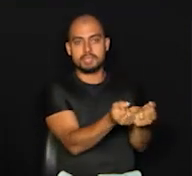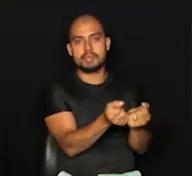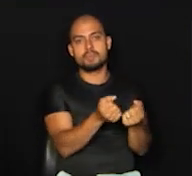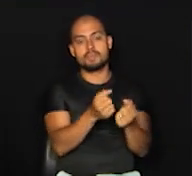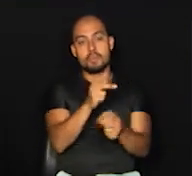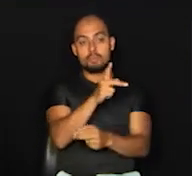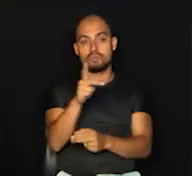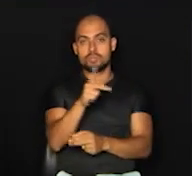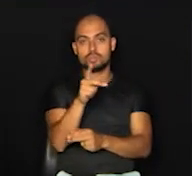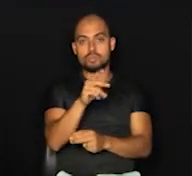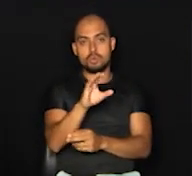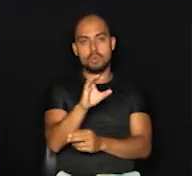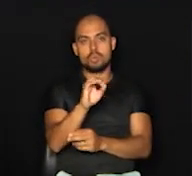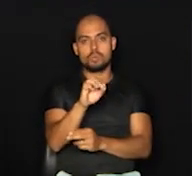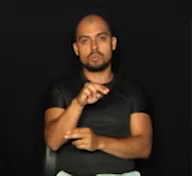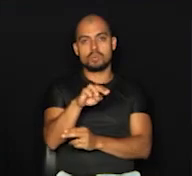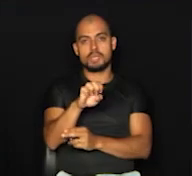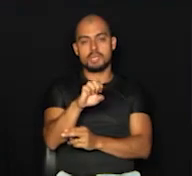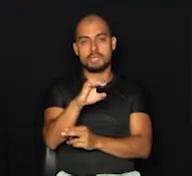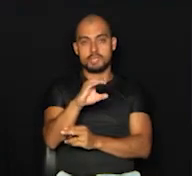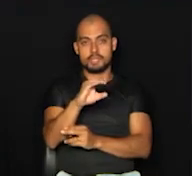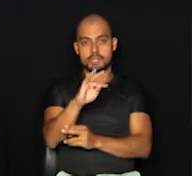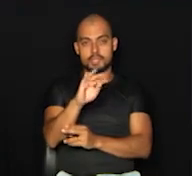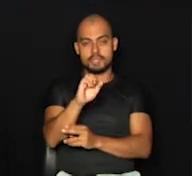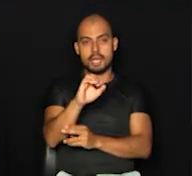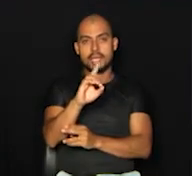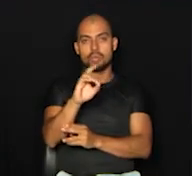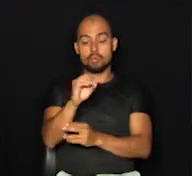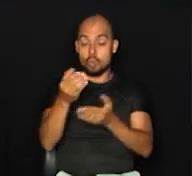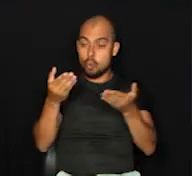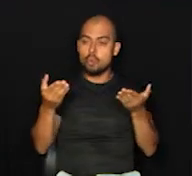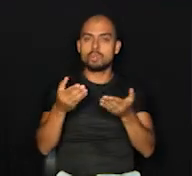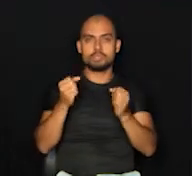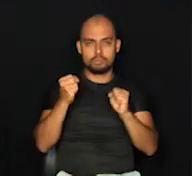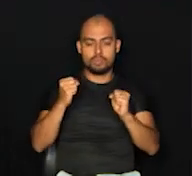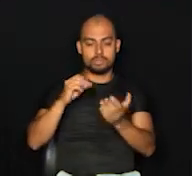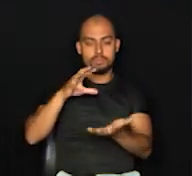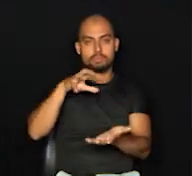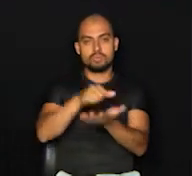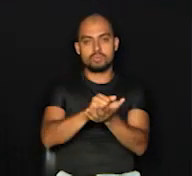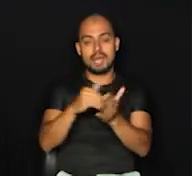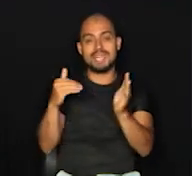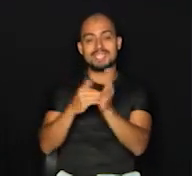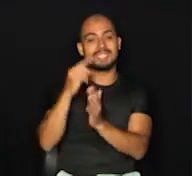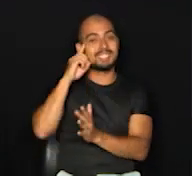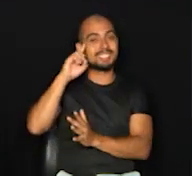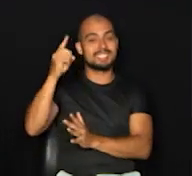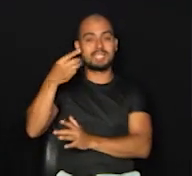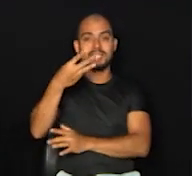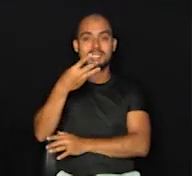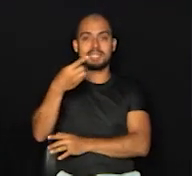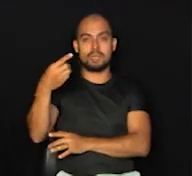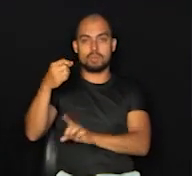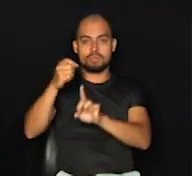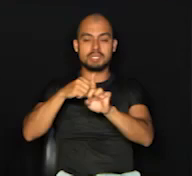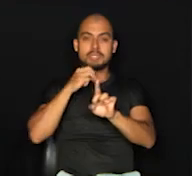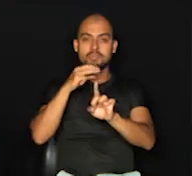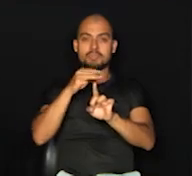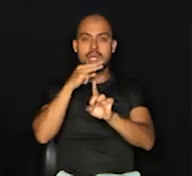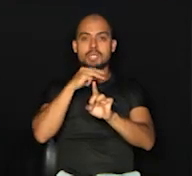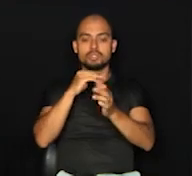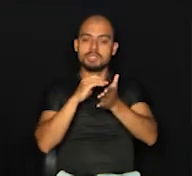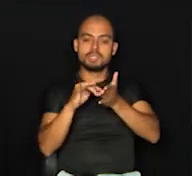se inscrever a partir de hoje até 31 de março de 2021 pela